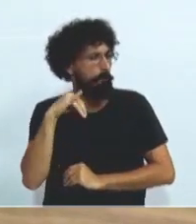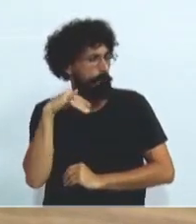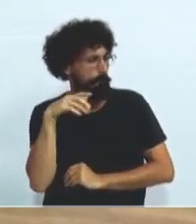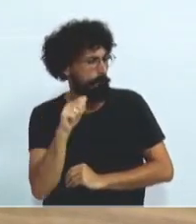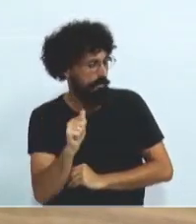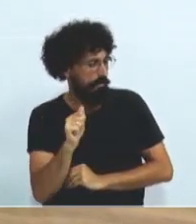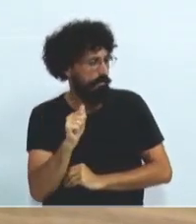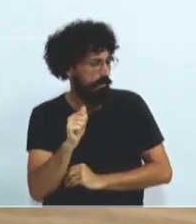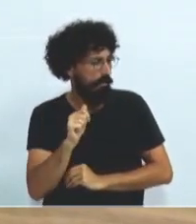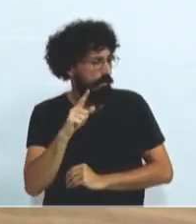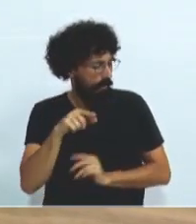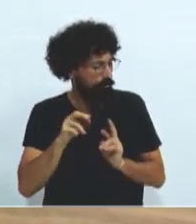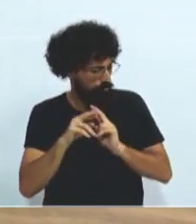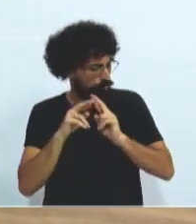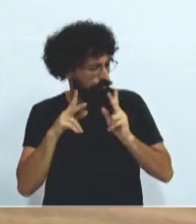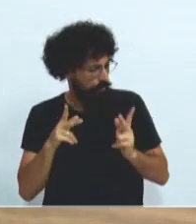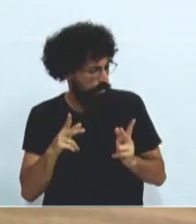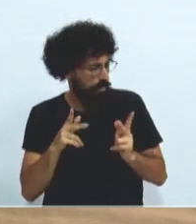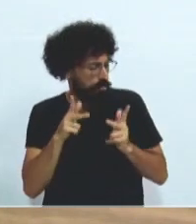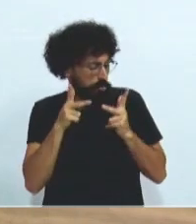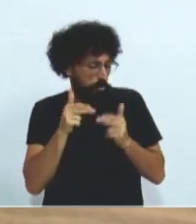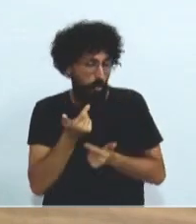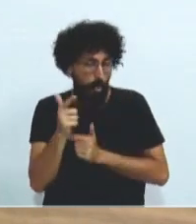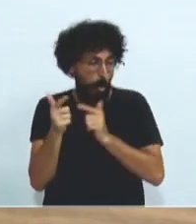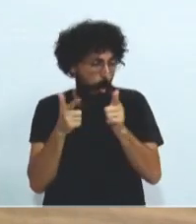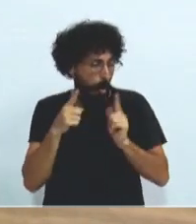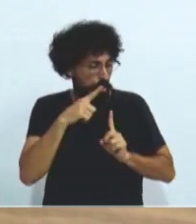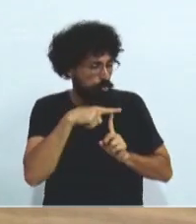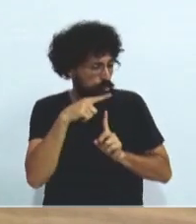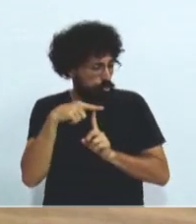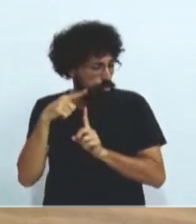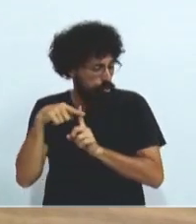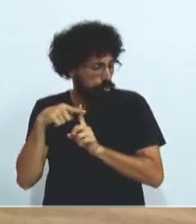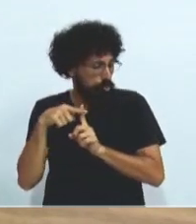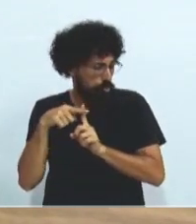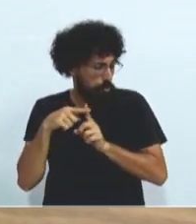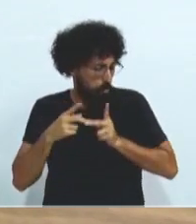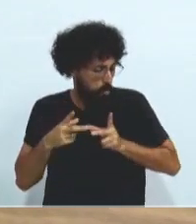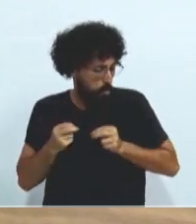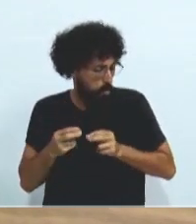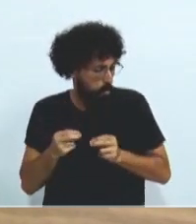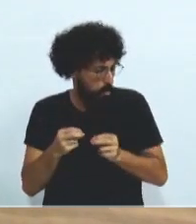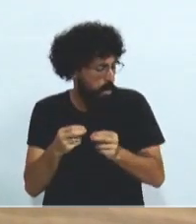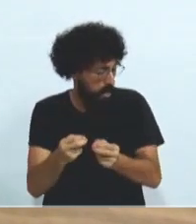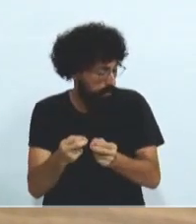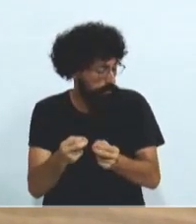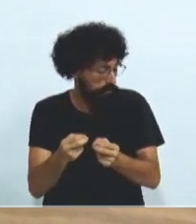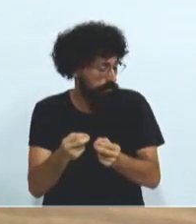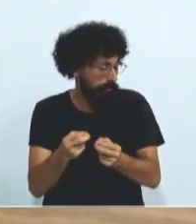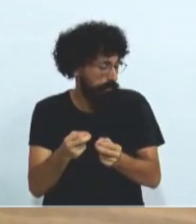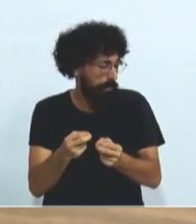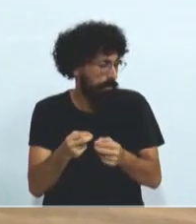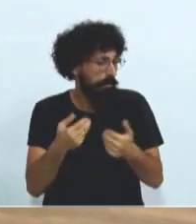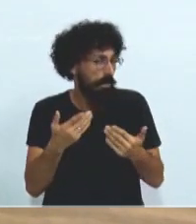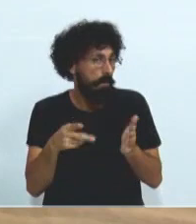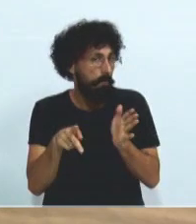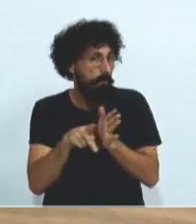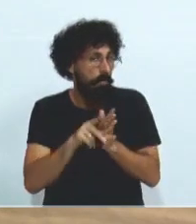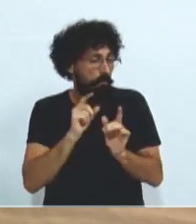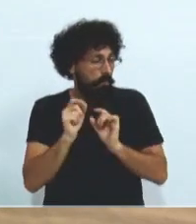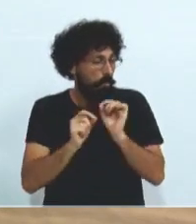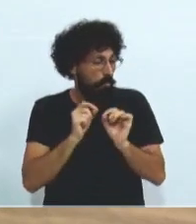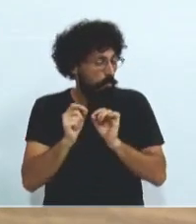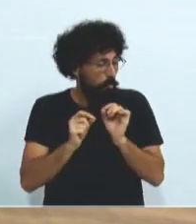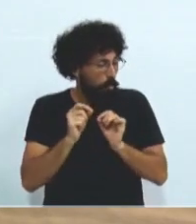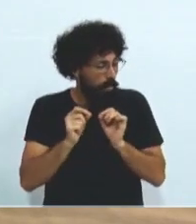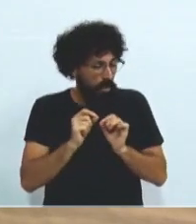demais cânceres que a gente tem ali, ainda também outros tipos de tratamento voltados para combate ali do